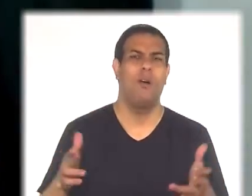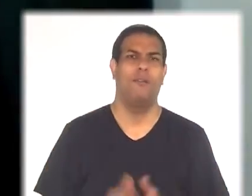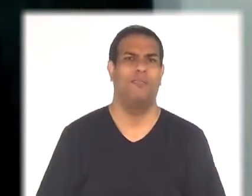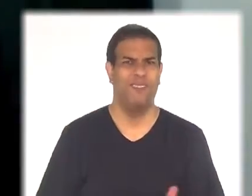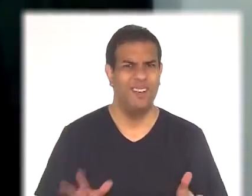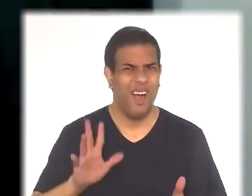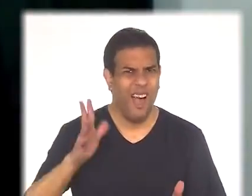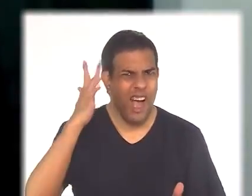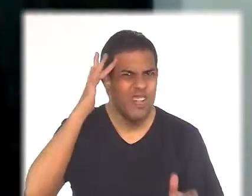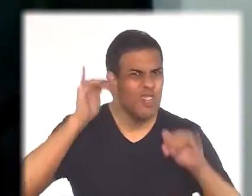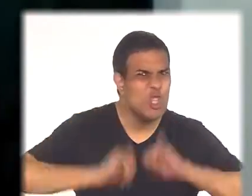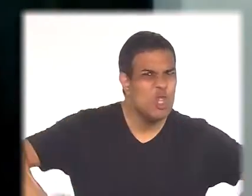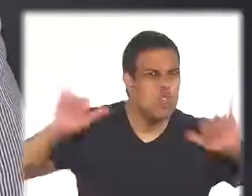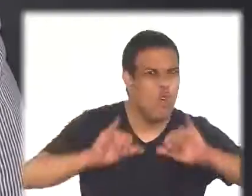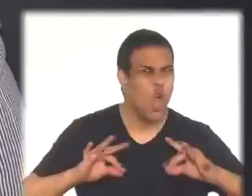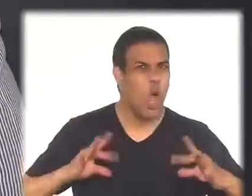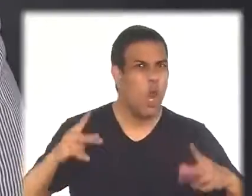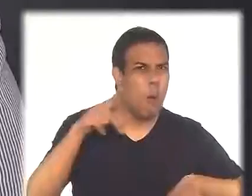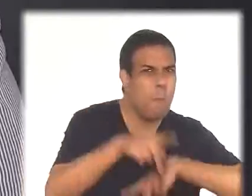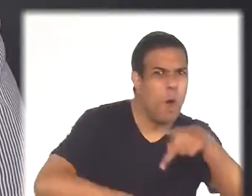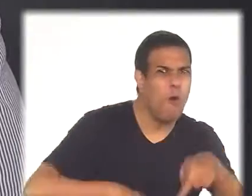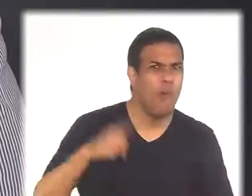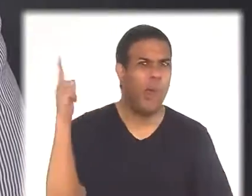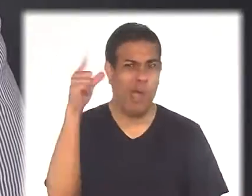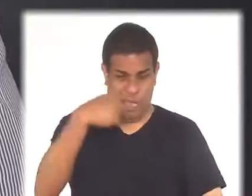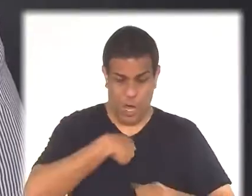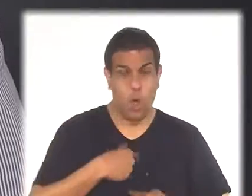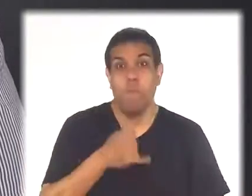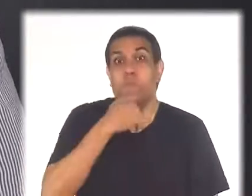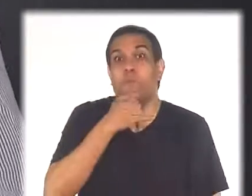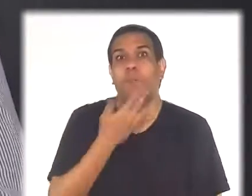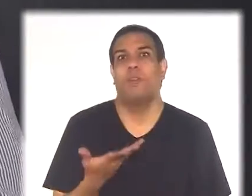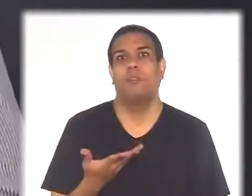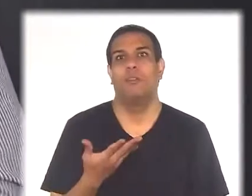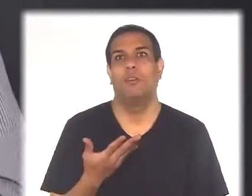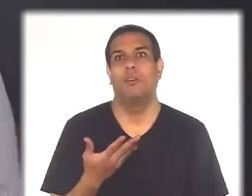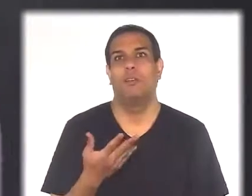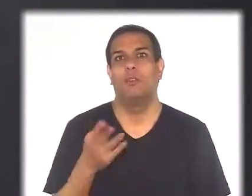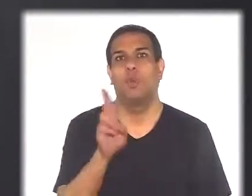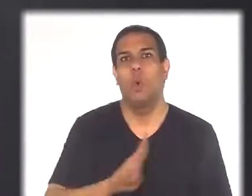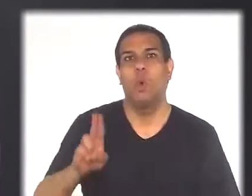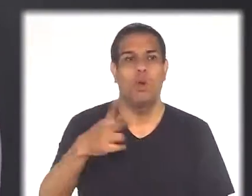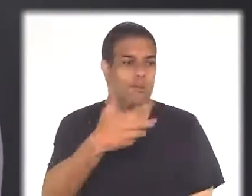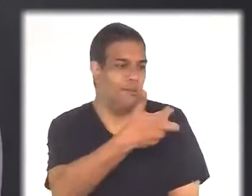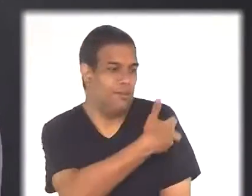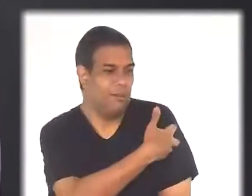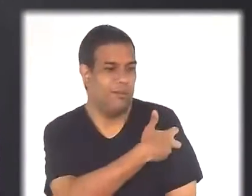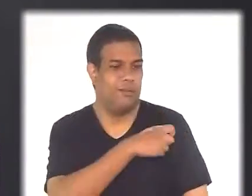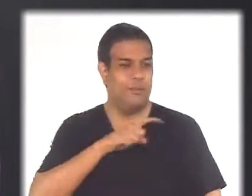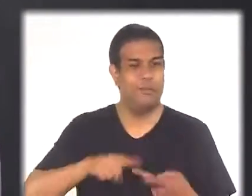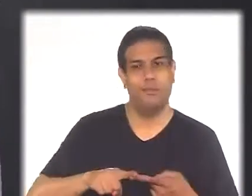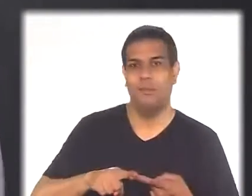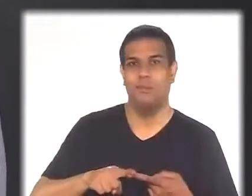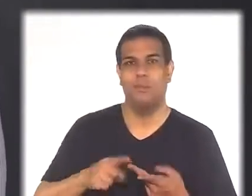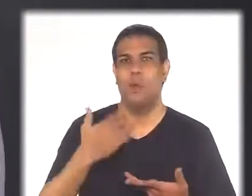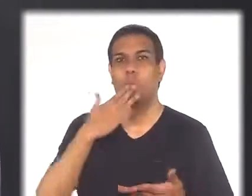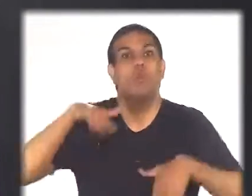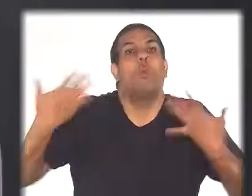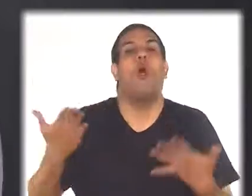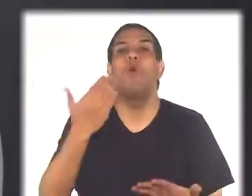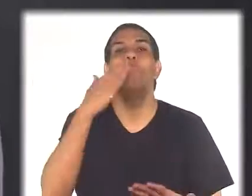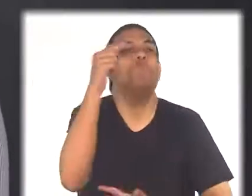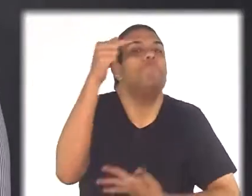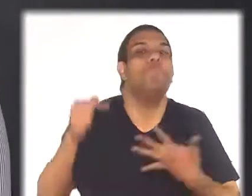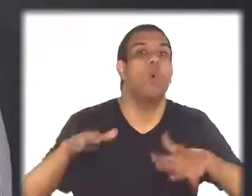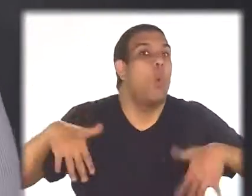reforçar isso. Você acha que vai ser divulgado, doutor, para a população? Se eu vou saber, por exemplo, se eu estou tomando a Coronavac, se eu estou tomando a de Oxford, se eu estou